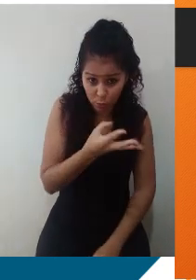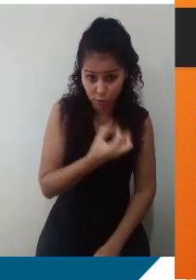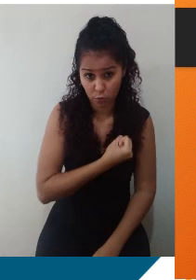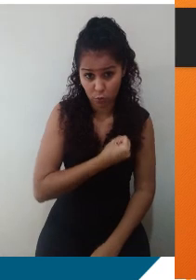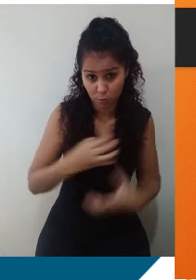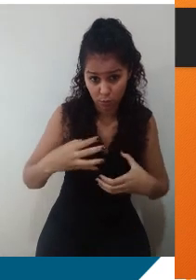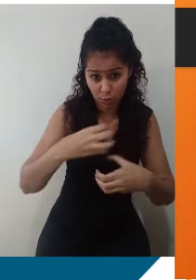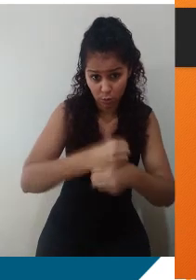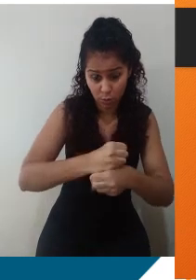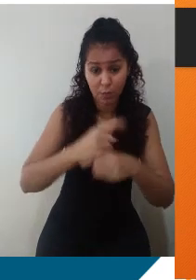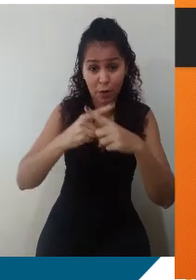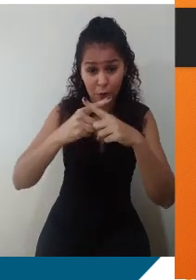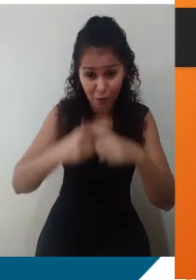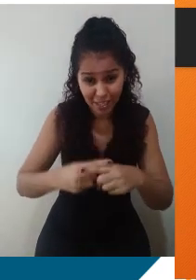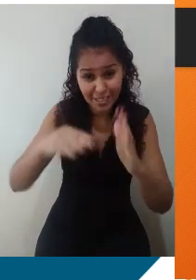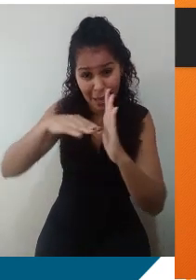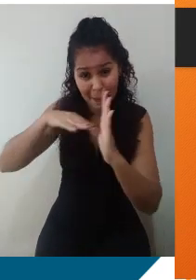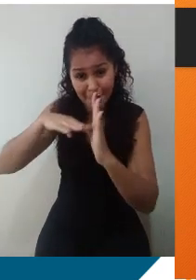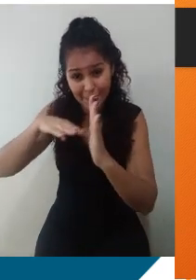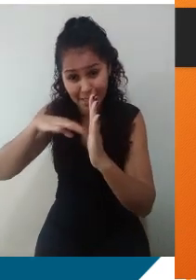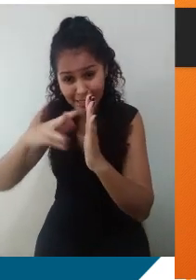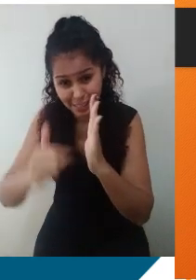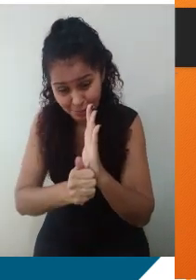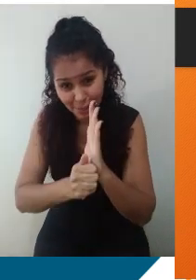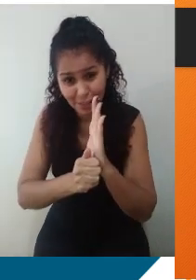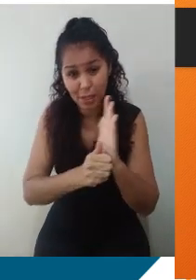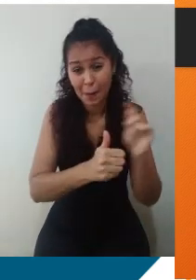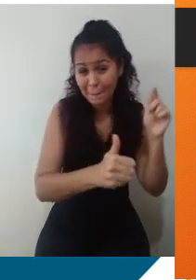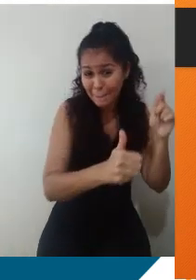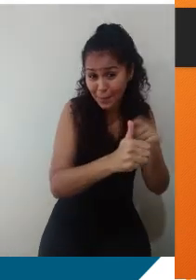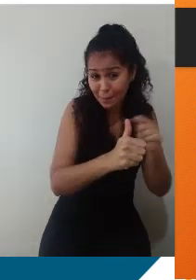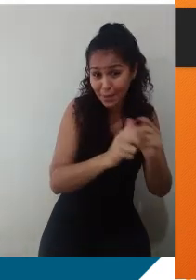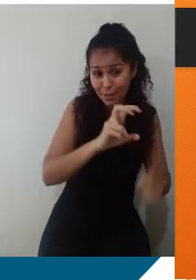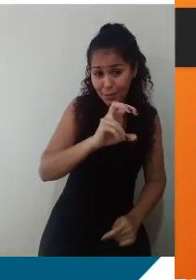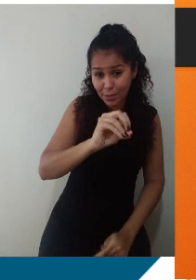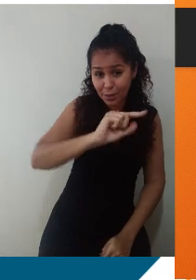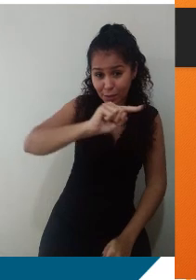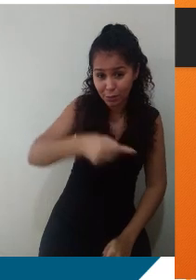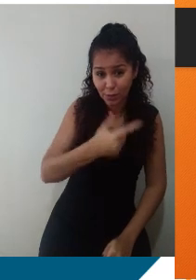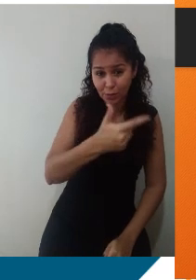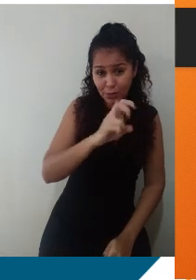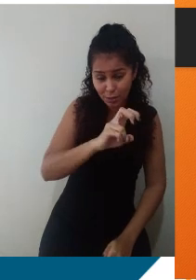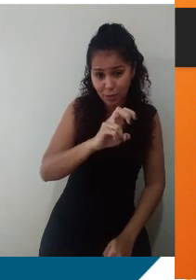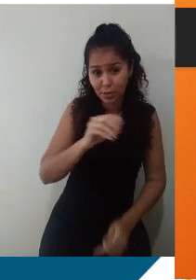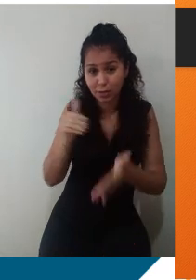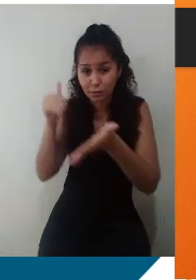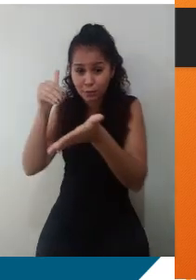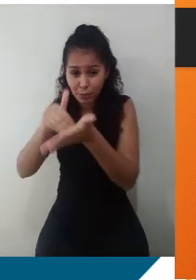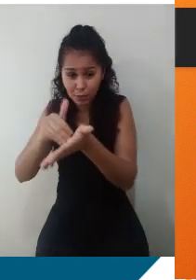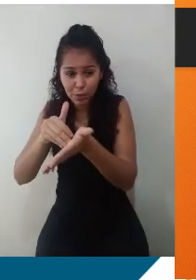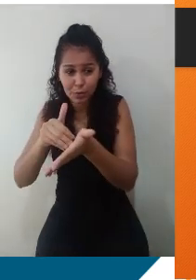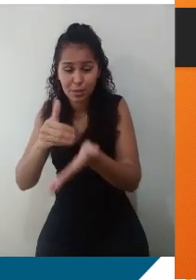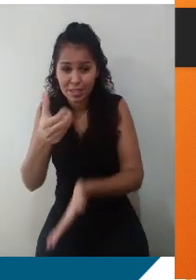números que estão sendo somados, vezes a média aritmética do primeiro, que é 50,25, e do último, que é